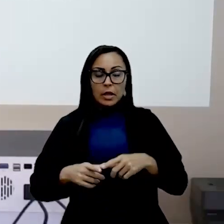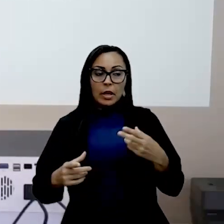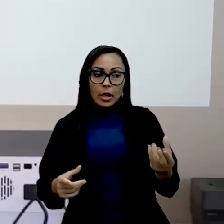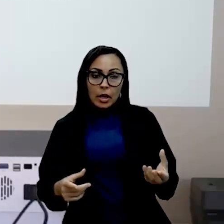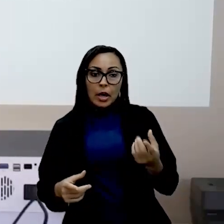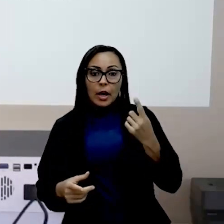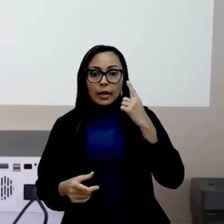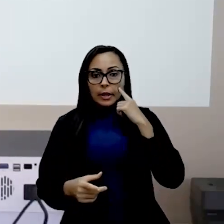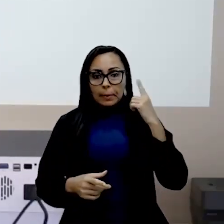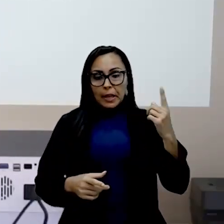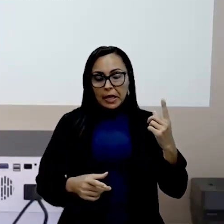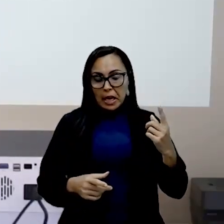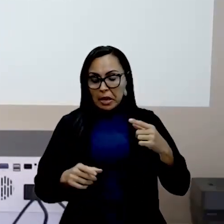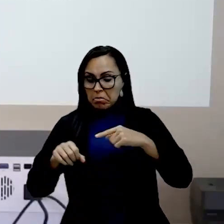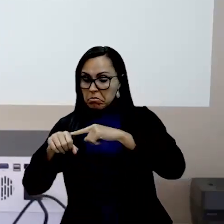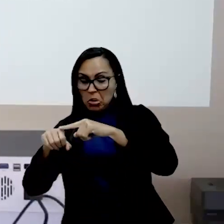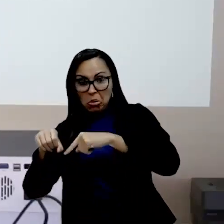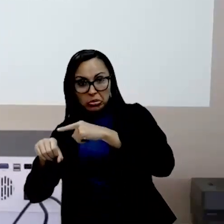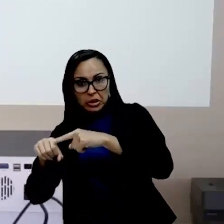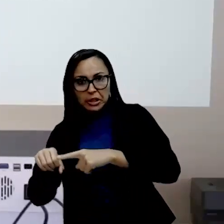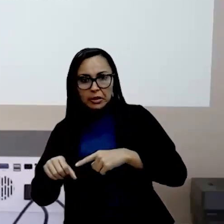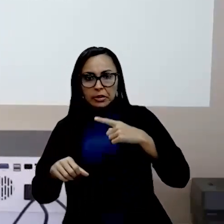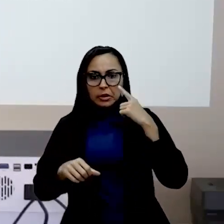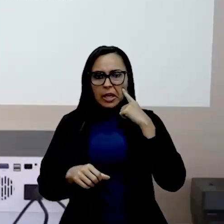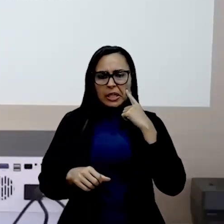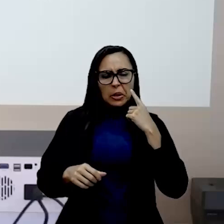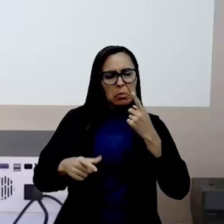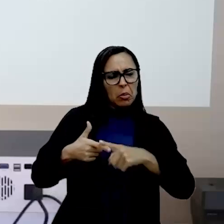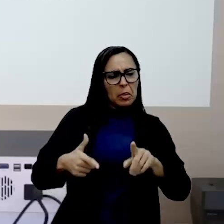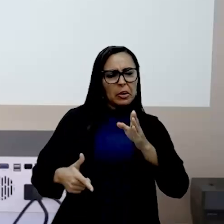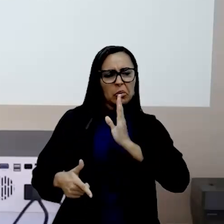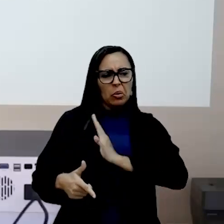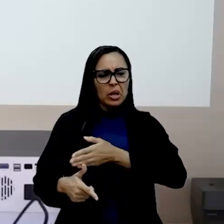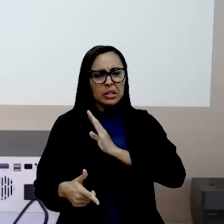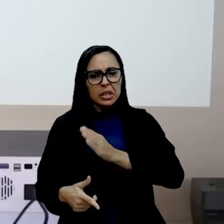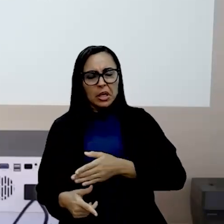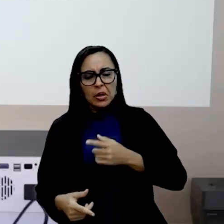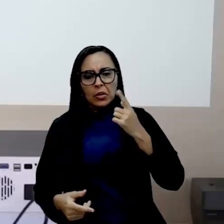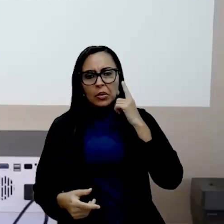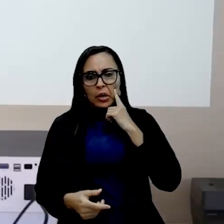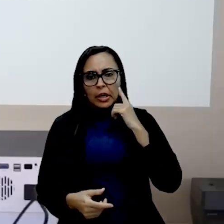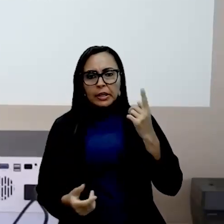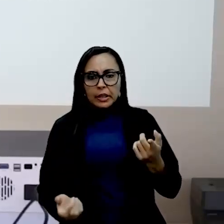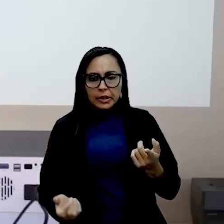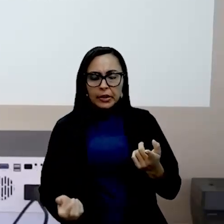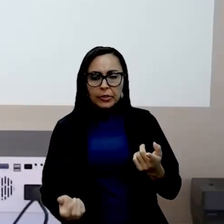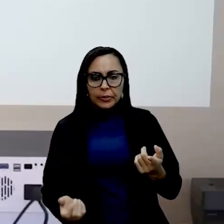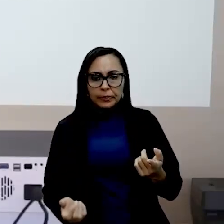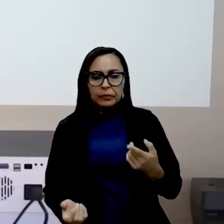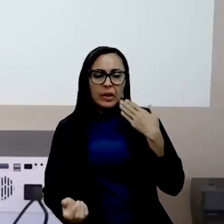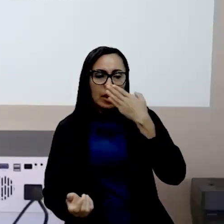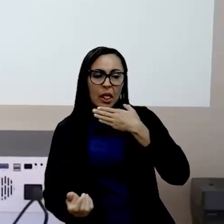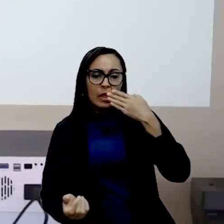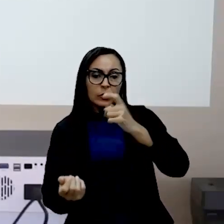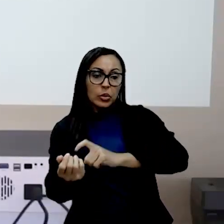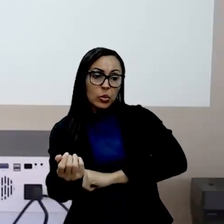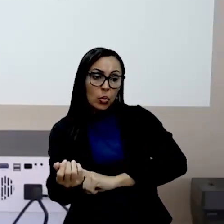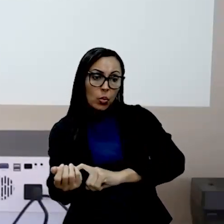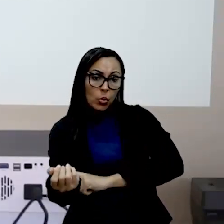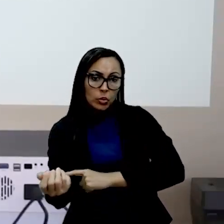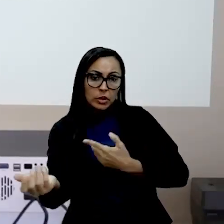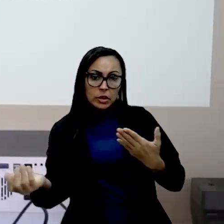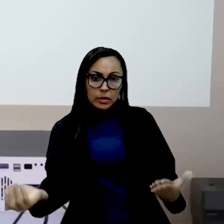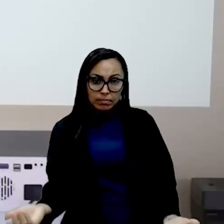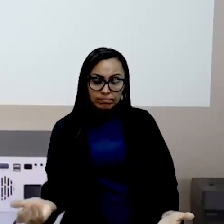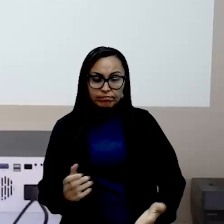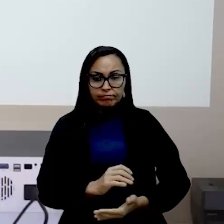câncer de próstata, infarto, diabetes. Então a obesidade, ela é realmente uma praga. Né? Não